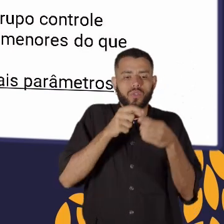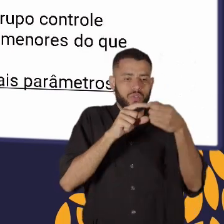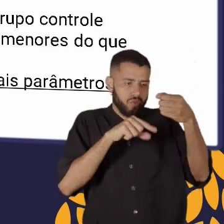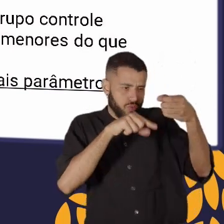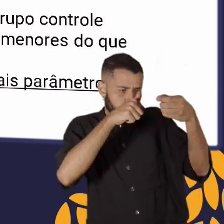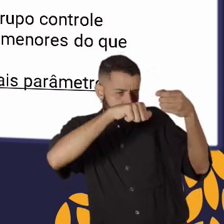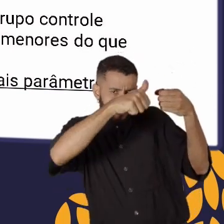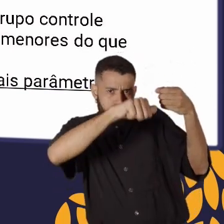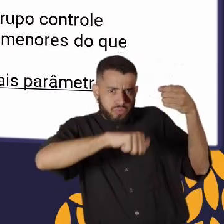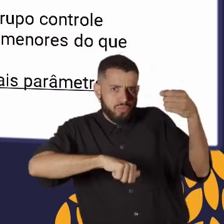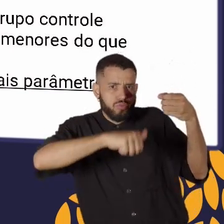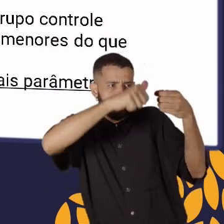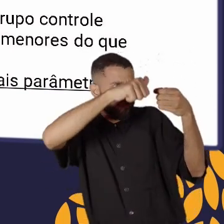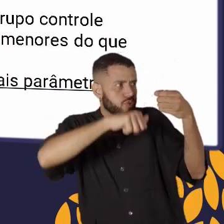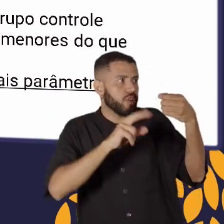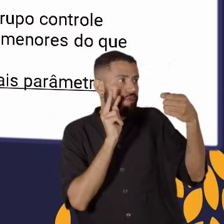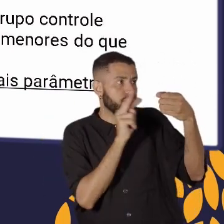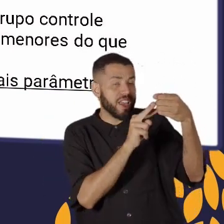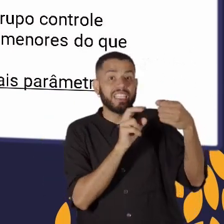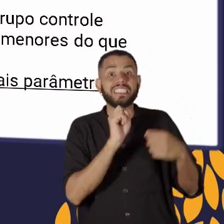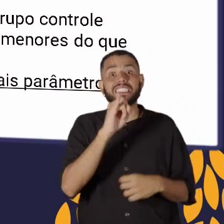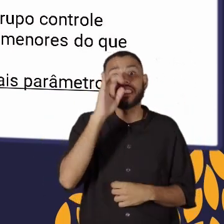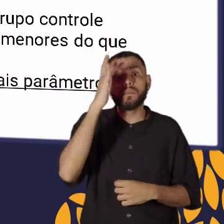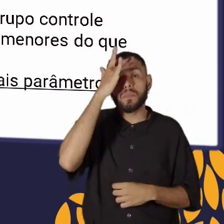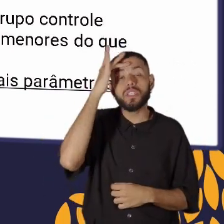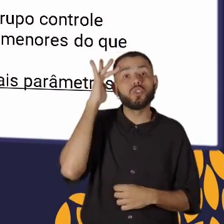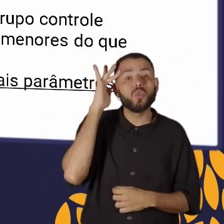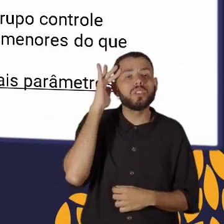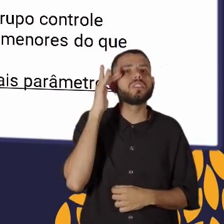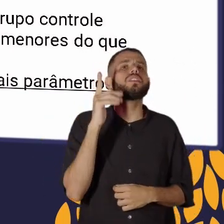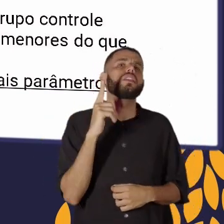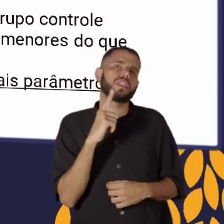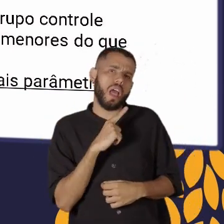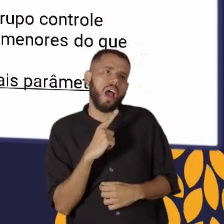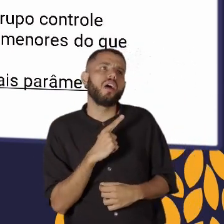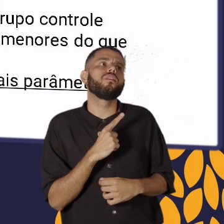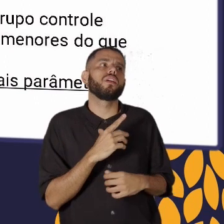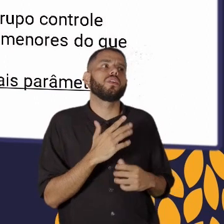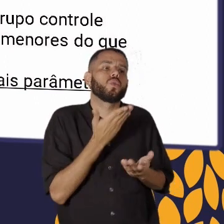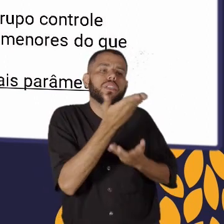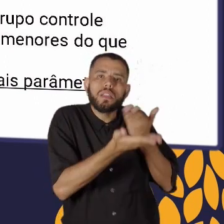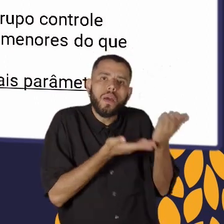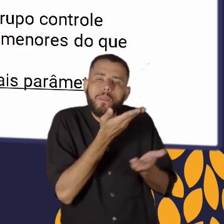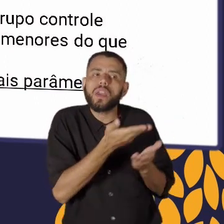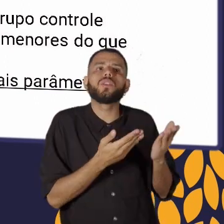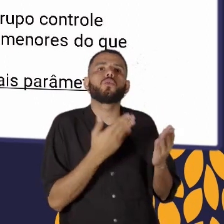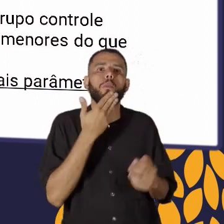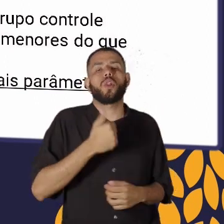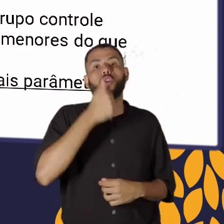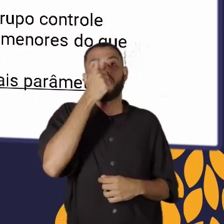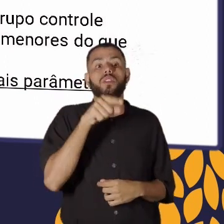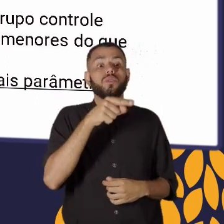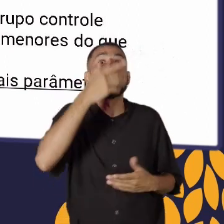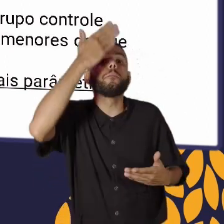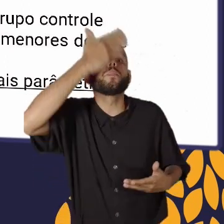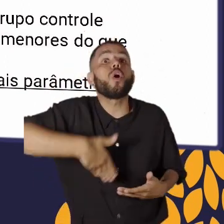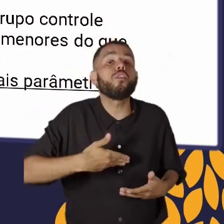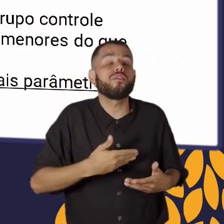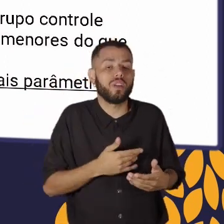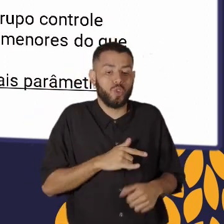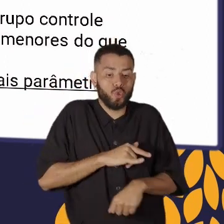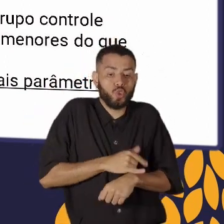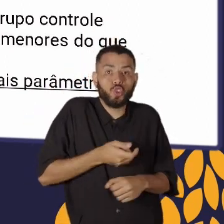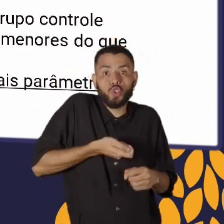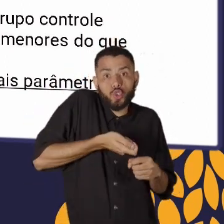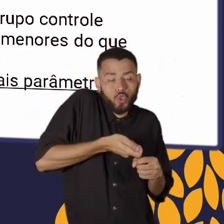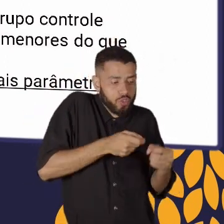checagem, para ver se essas pessoas estavam respondendo, né, e aí para ver o índice da verdade. O mais legal foi que, de